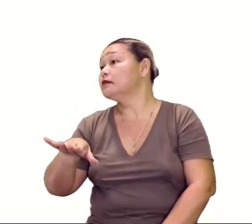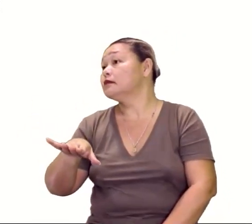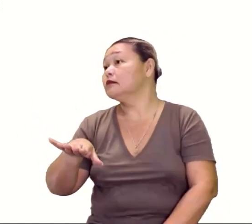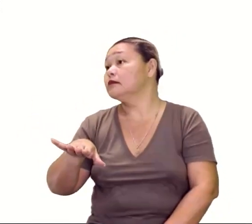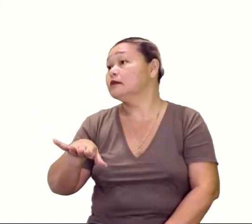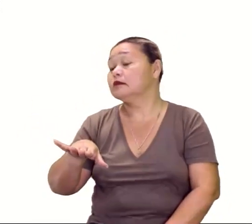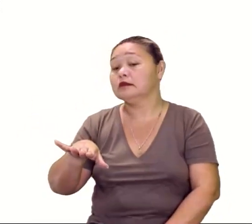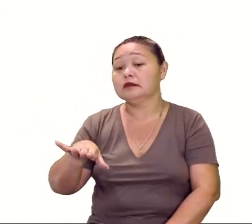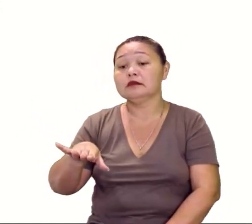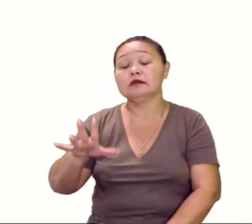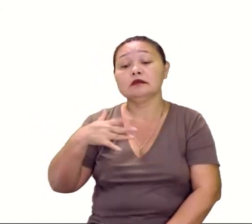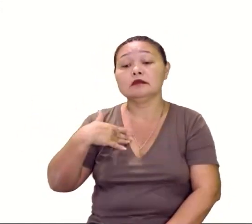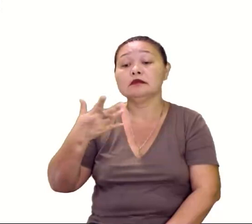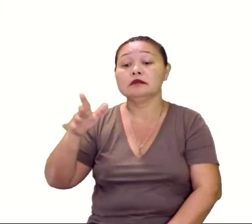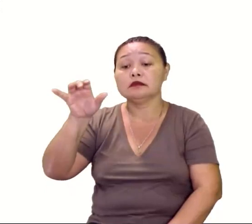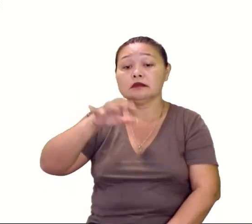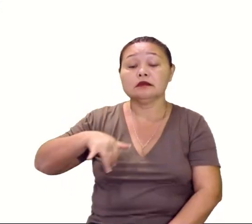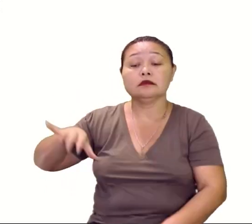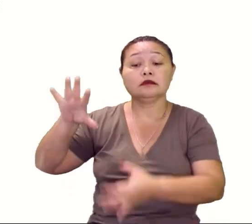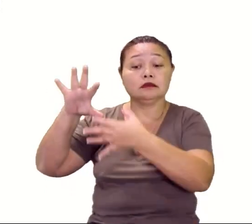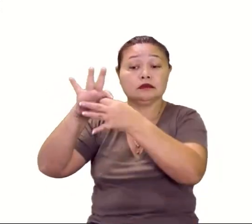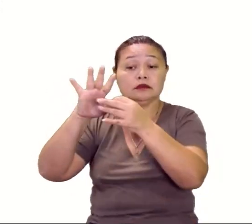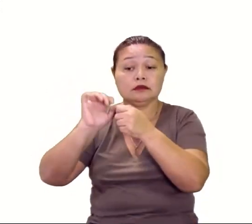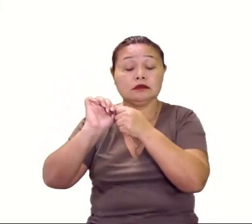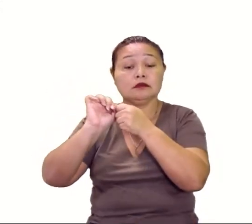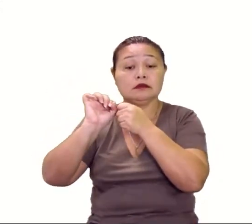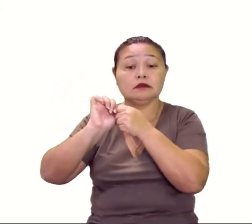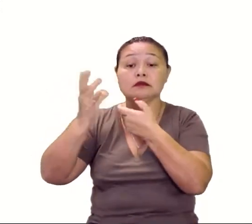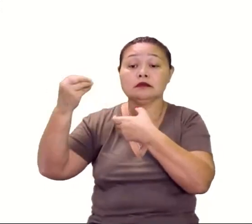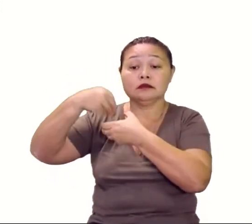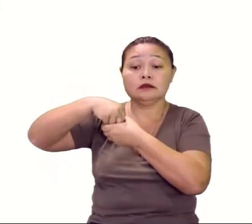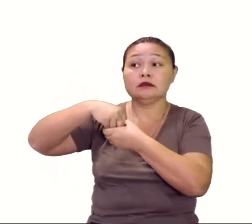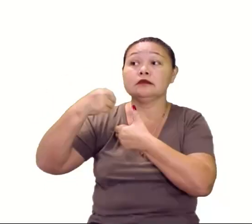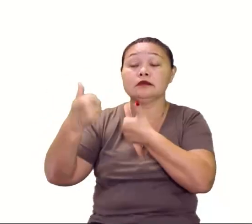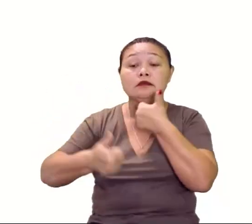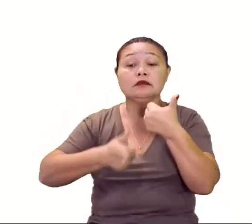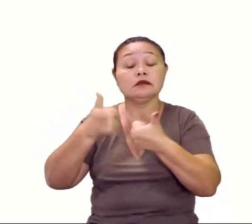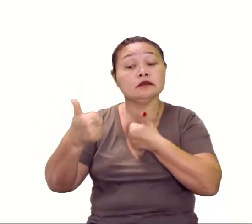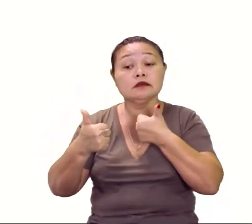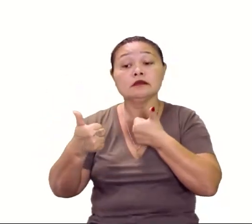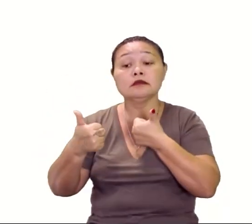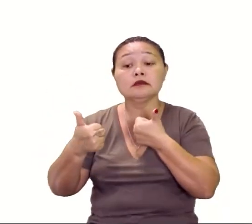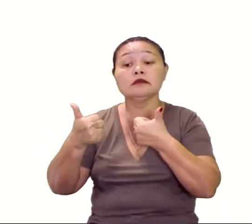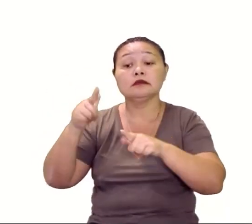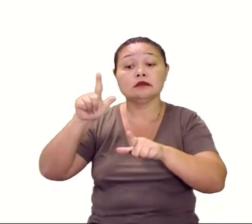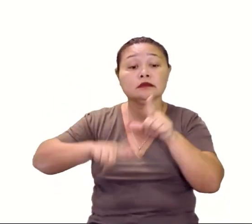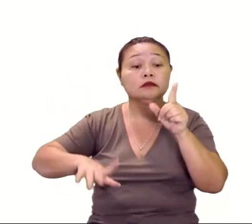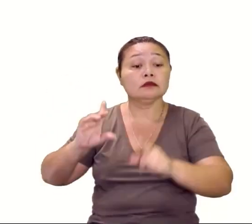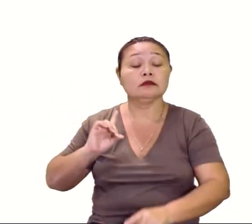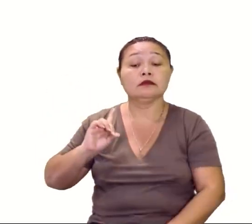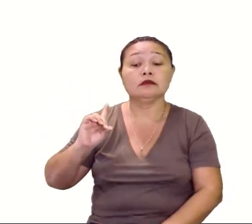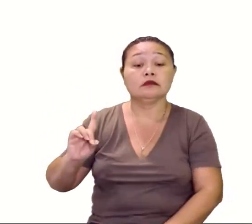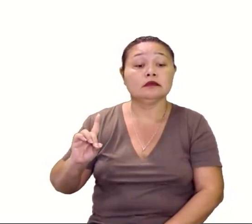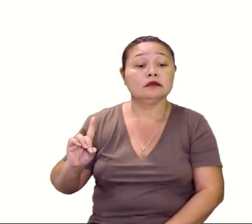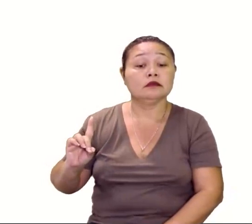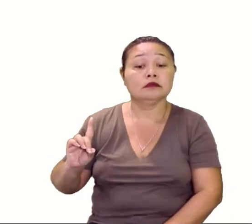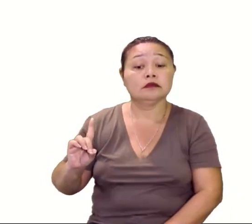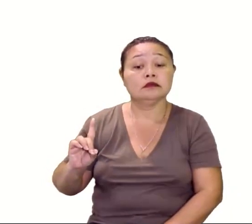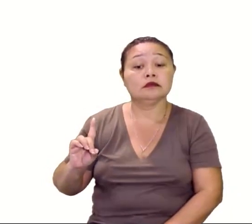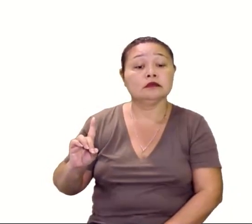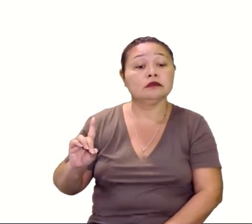fora da circunferência. Isso, ficou fora, né? Tá lá dentro, beleza. Então vamos para a letra D. O número